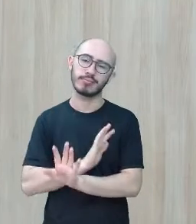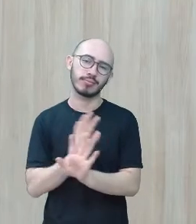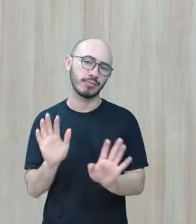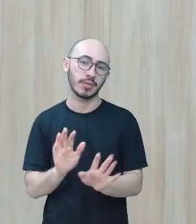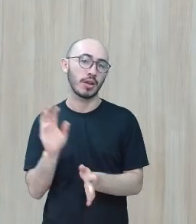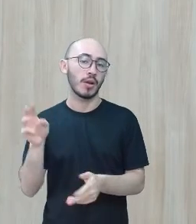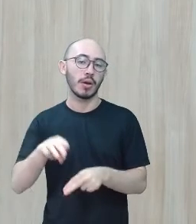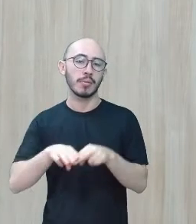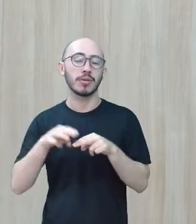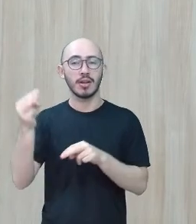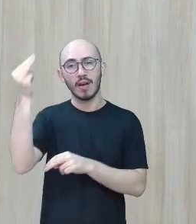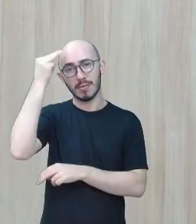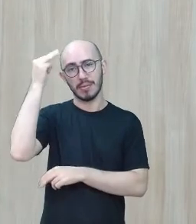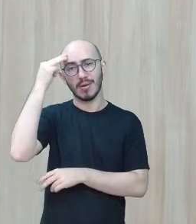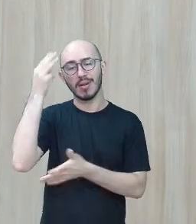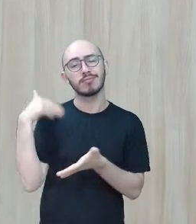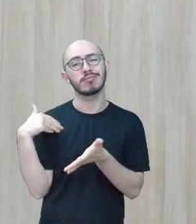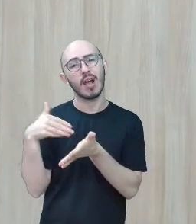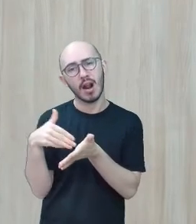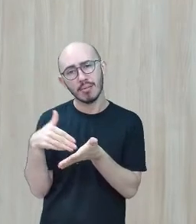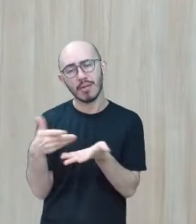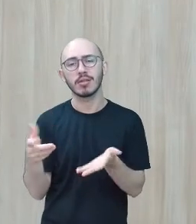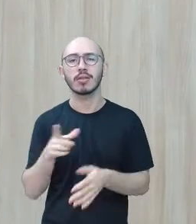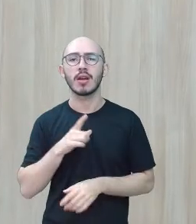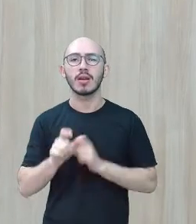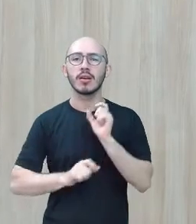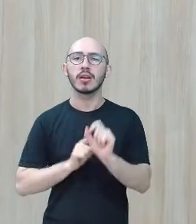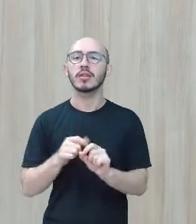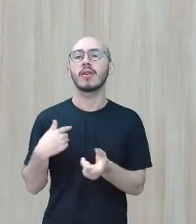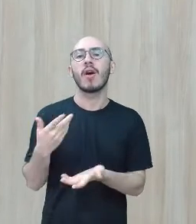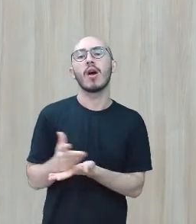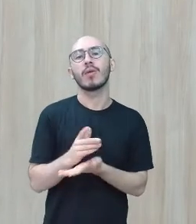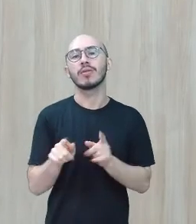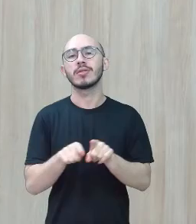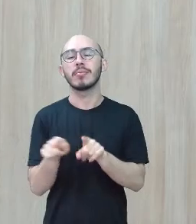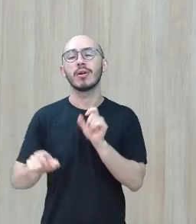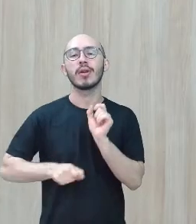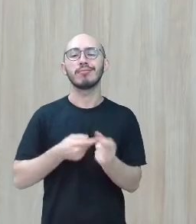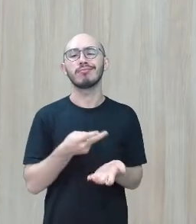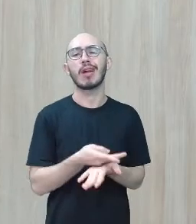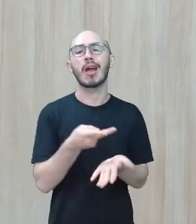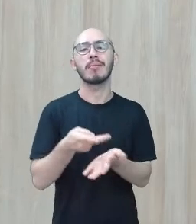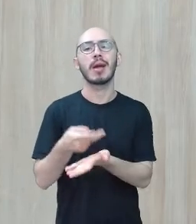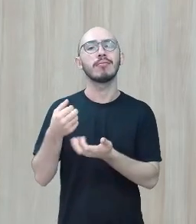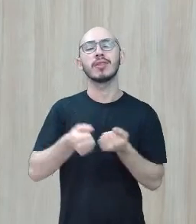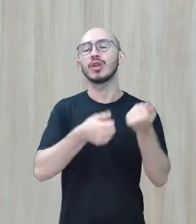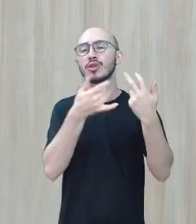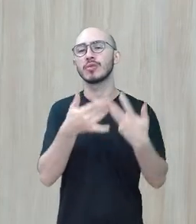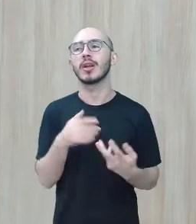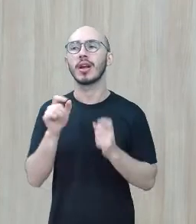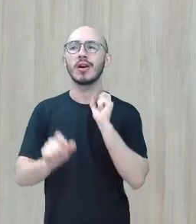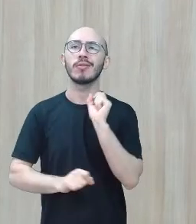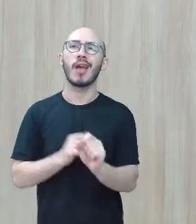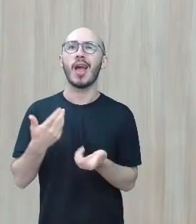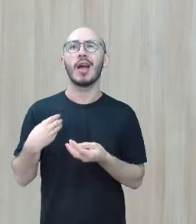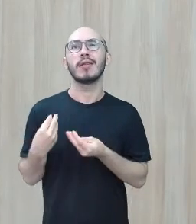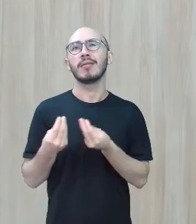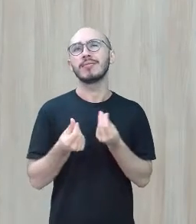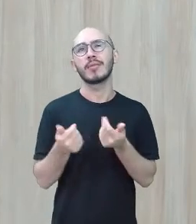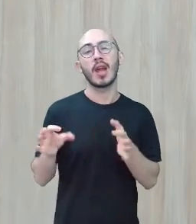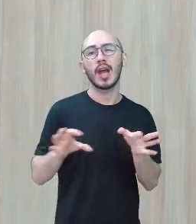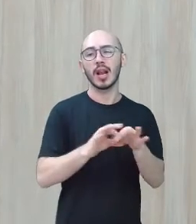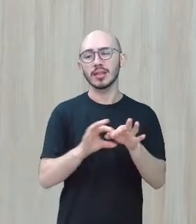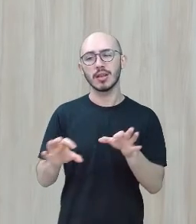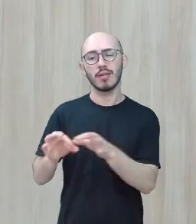física, né? E, às vezes, os fatos que a gente quer contar, eles não têm uma relação imediata. Então, a gente